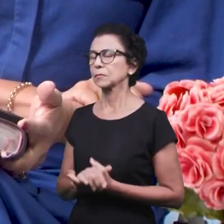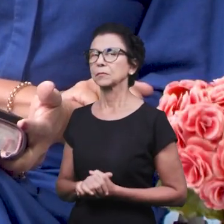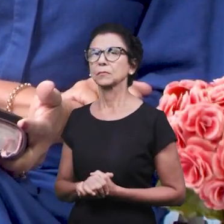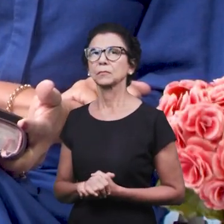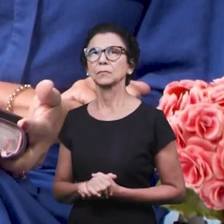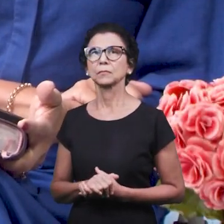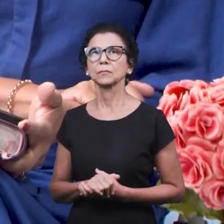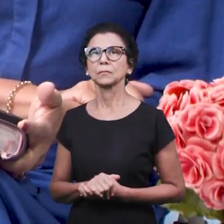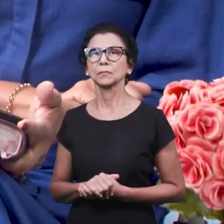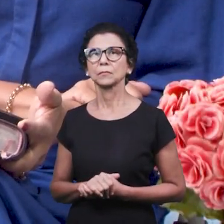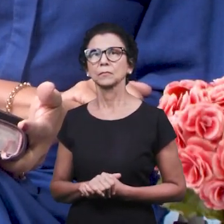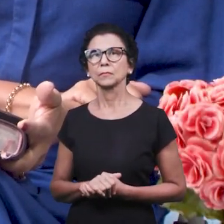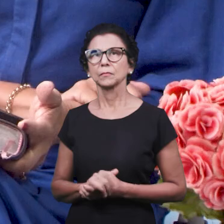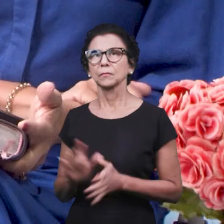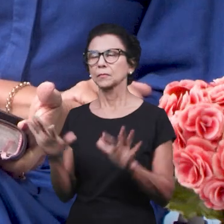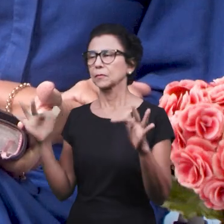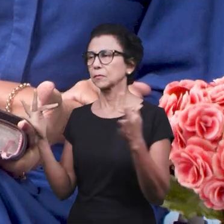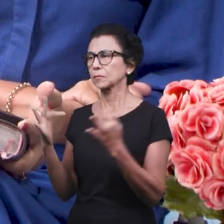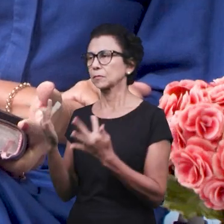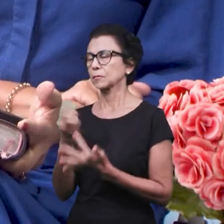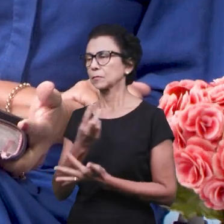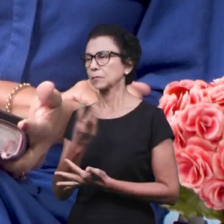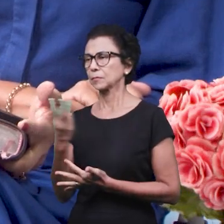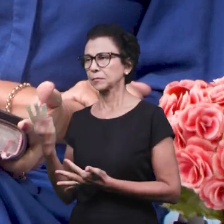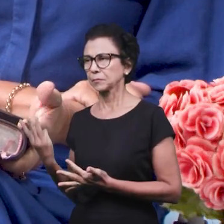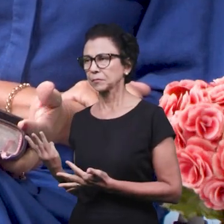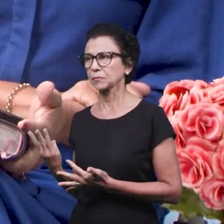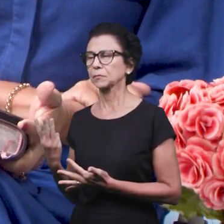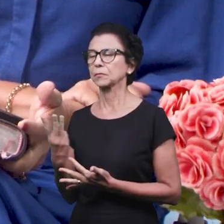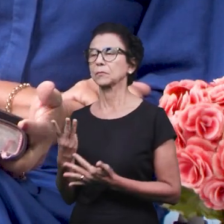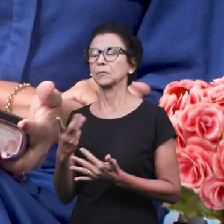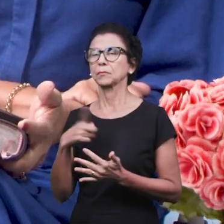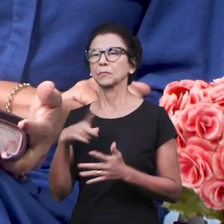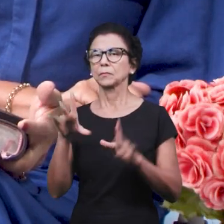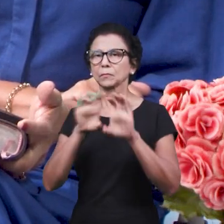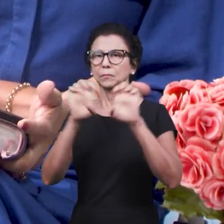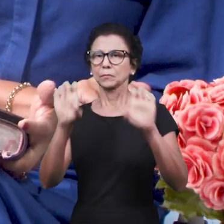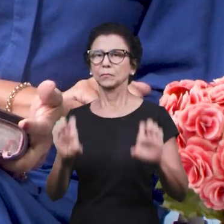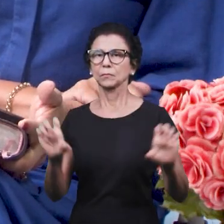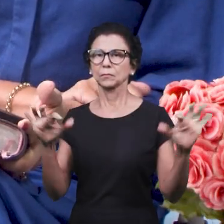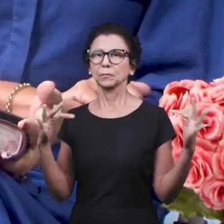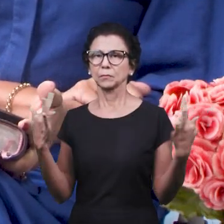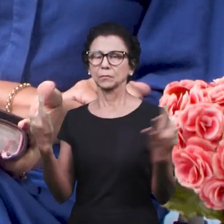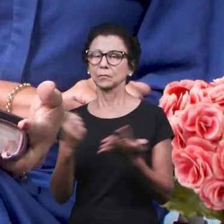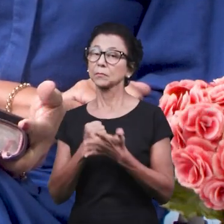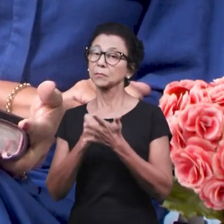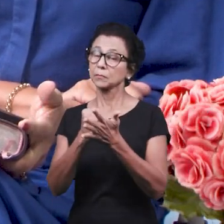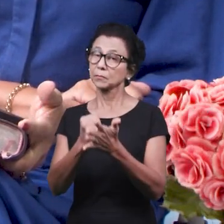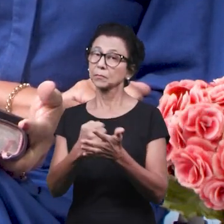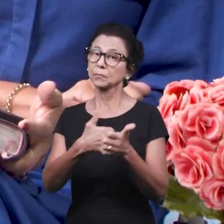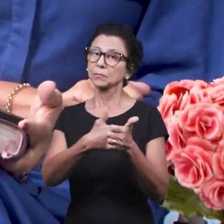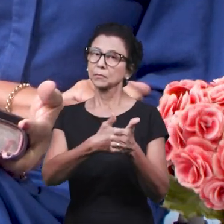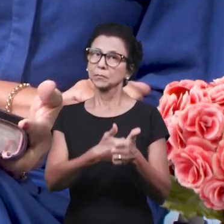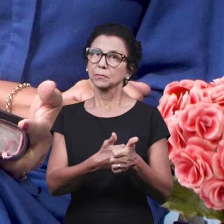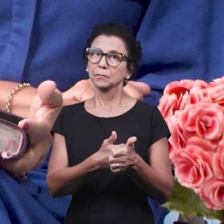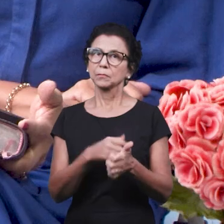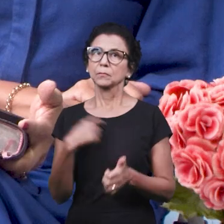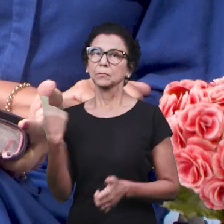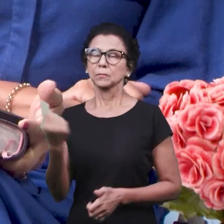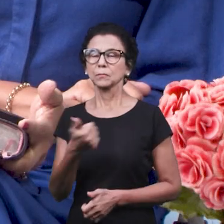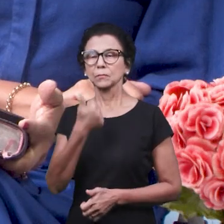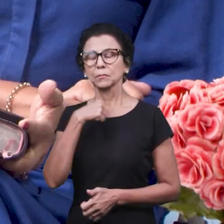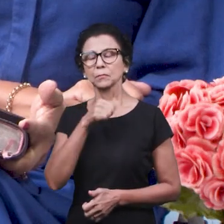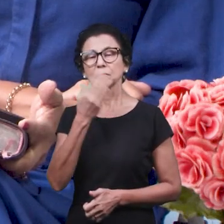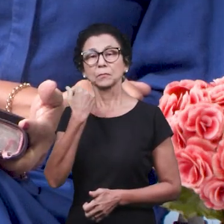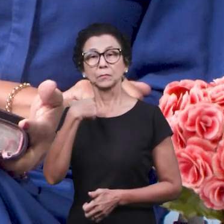nossos jovens, Marlene, Bressan, falaram da estrutura familiar, o apoio, o acompanhamento que nós pais, desde